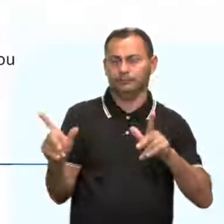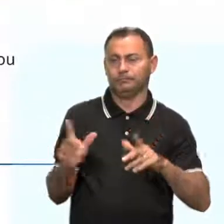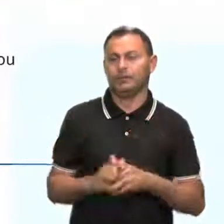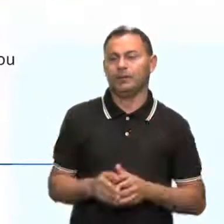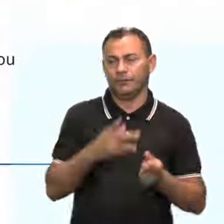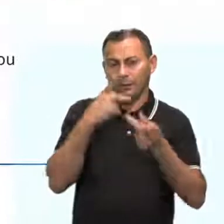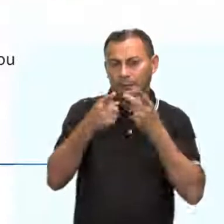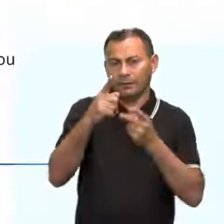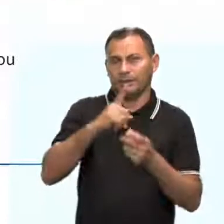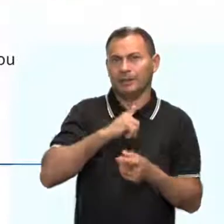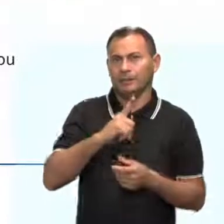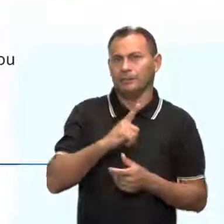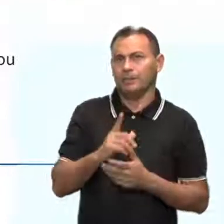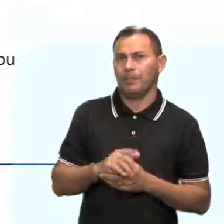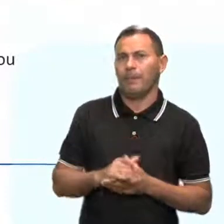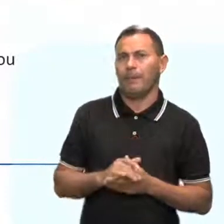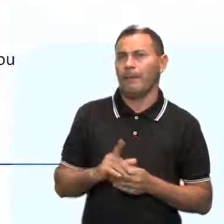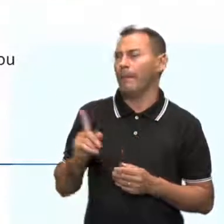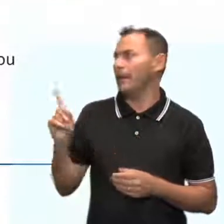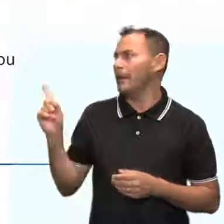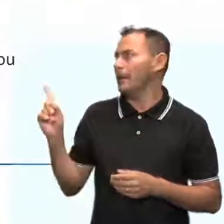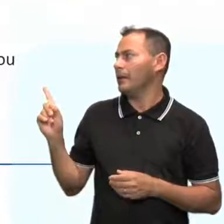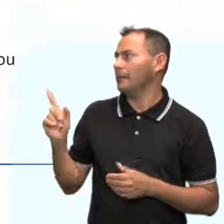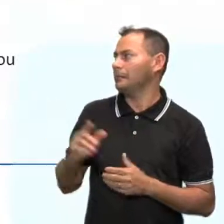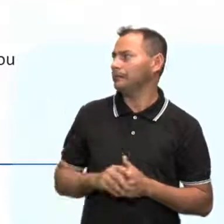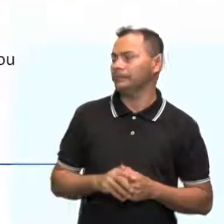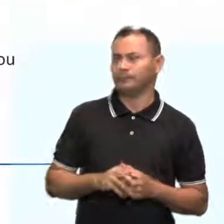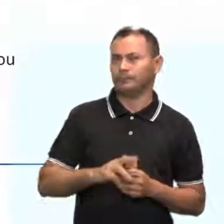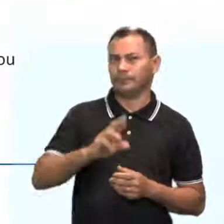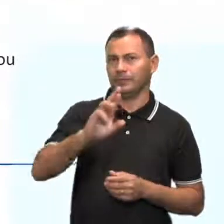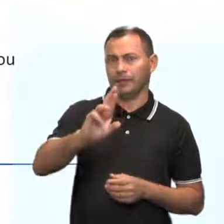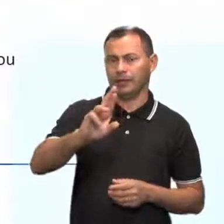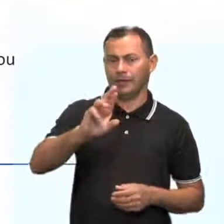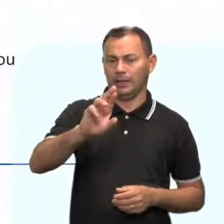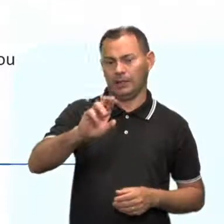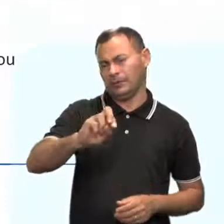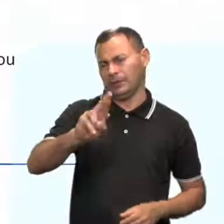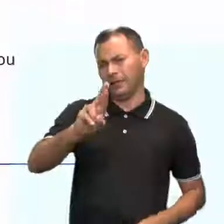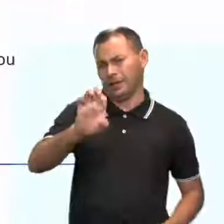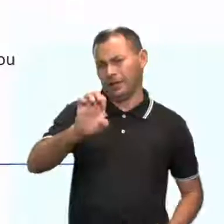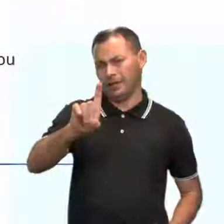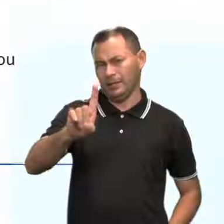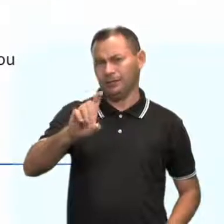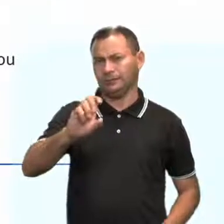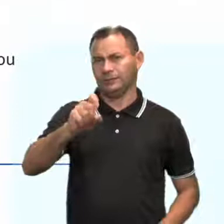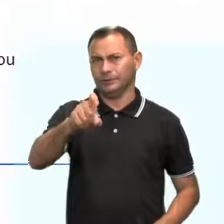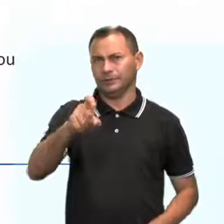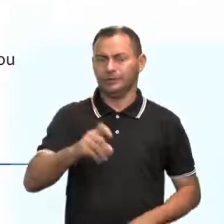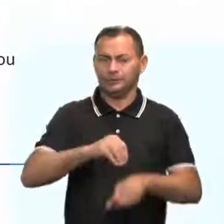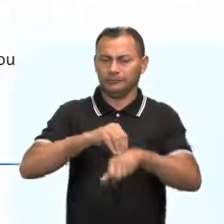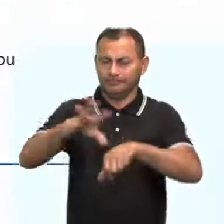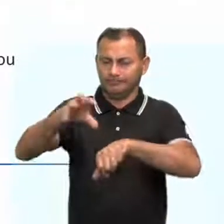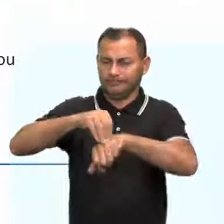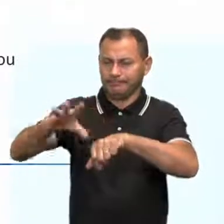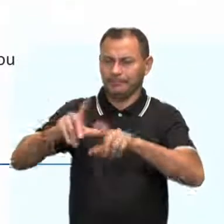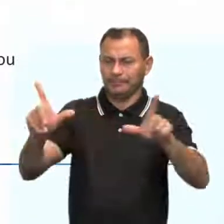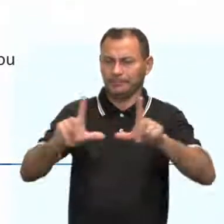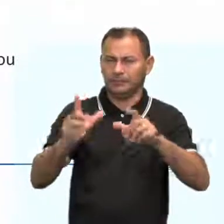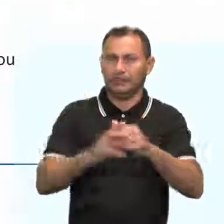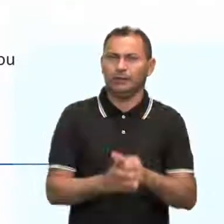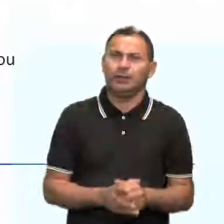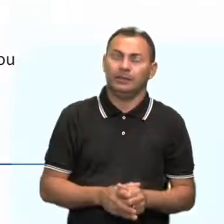Então, digamos que você tenha a rede X de transmissão. Esse é um fator muito